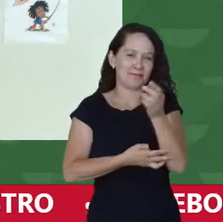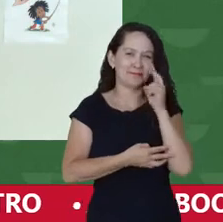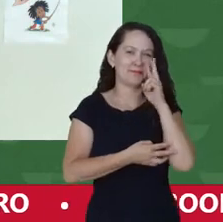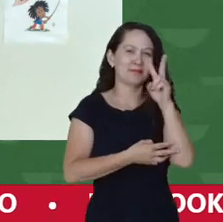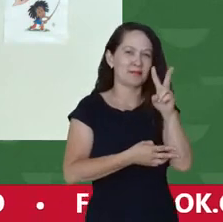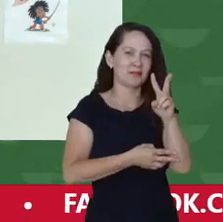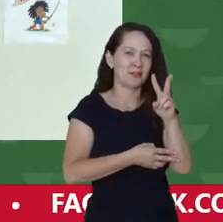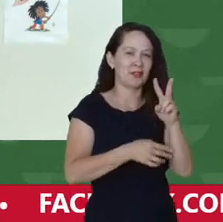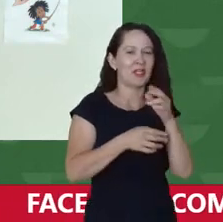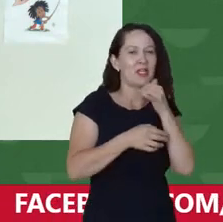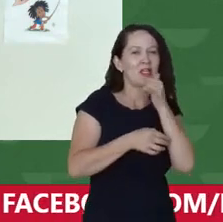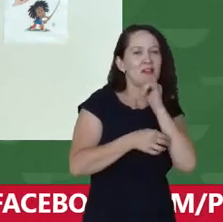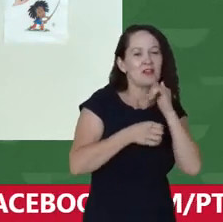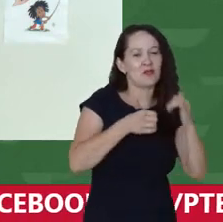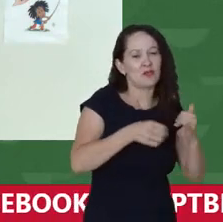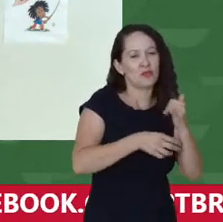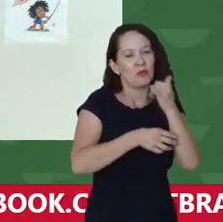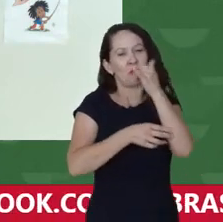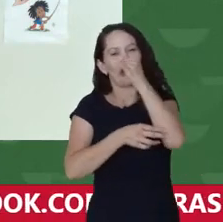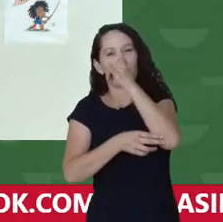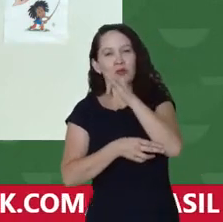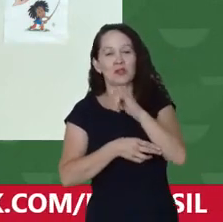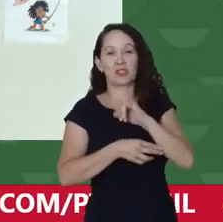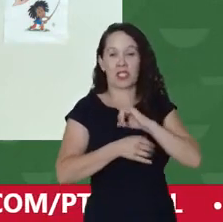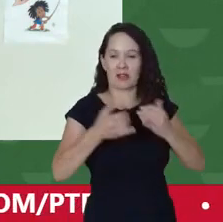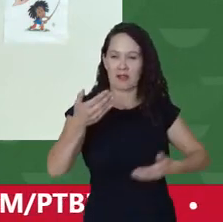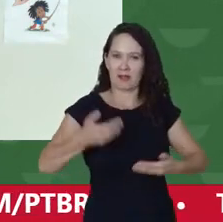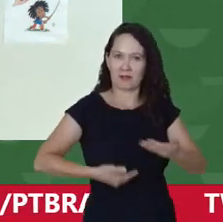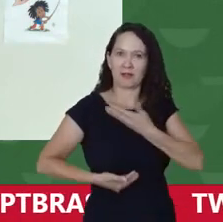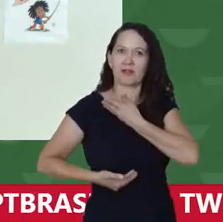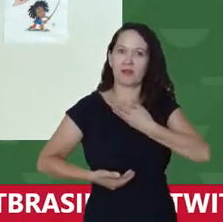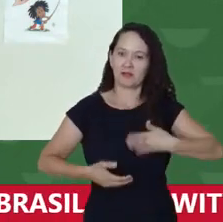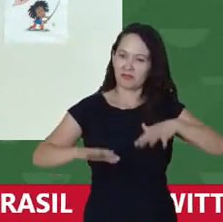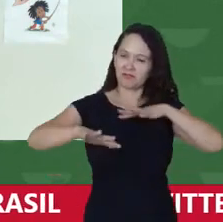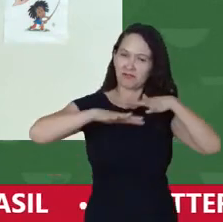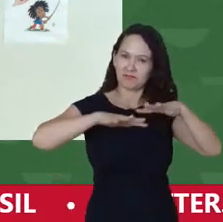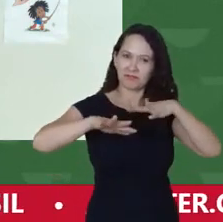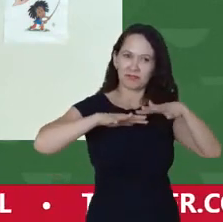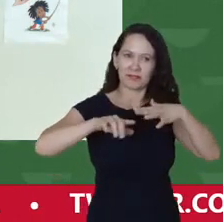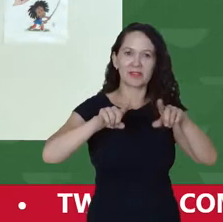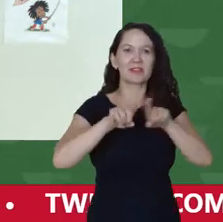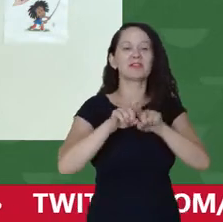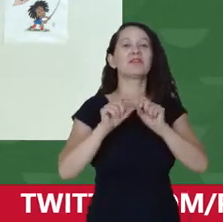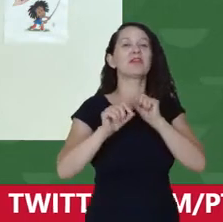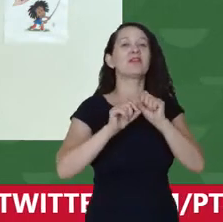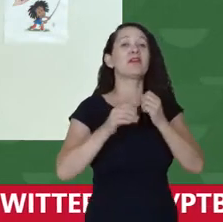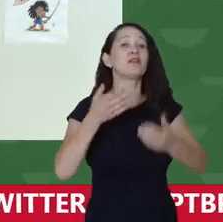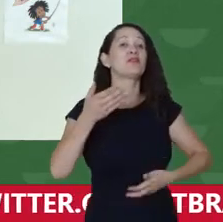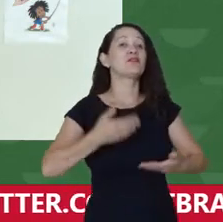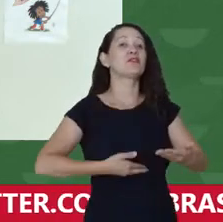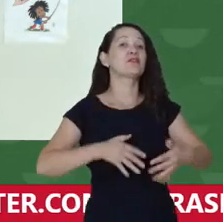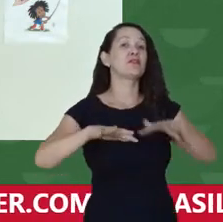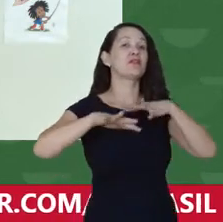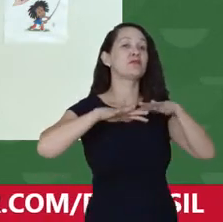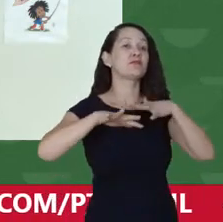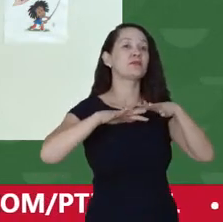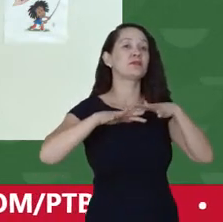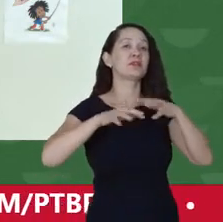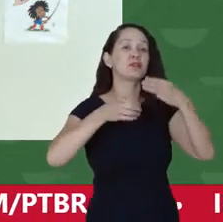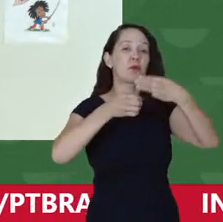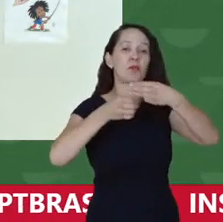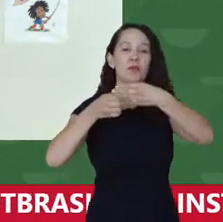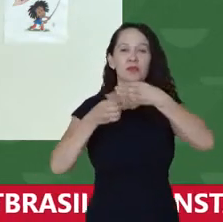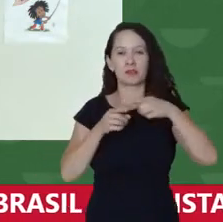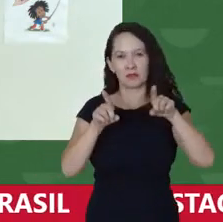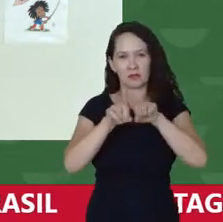nos aeroportos estarão servidores públicos se mobilizando e eles vão fazer essa mobilização nos